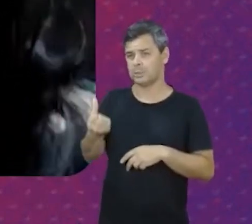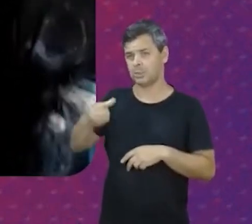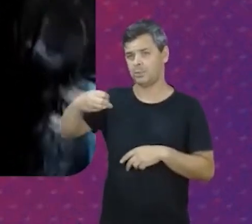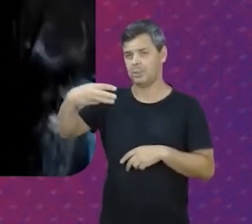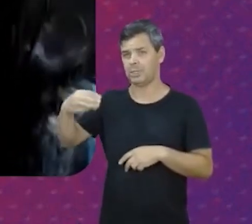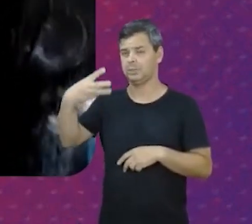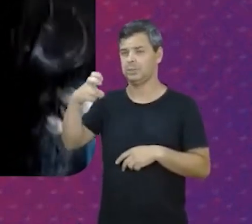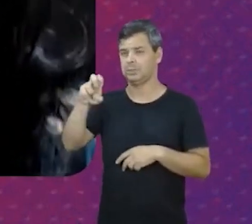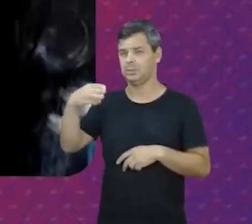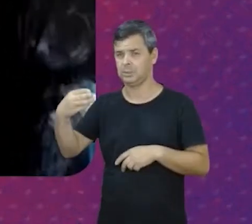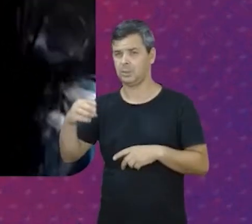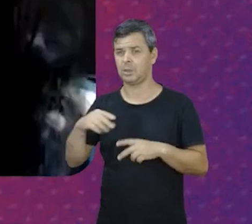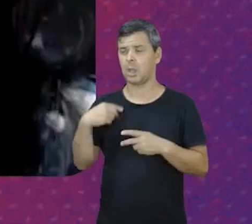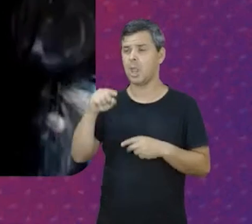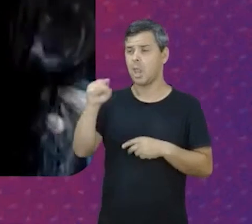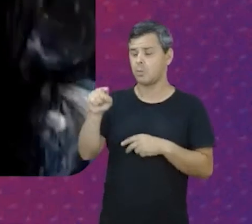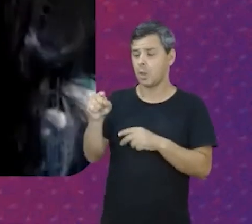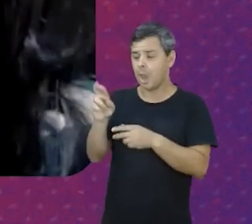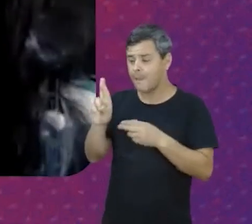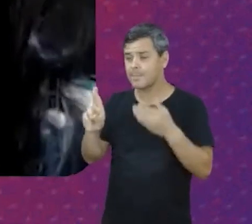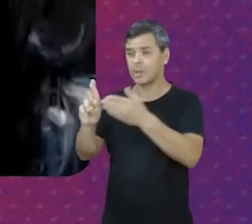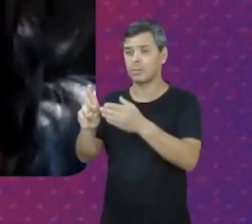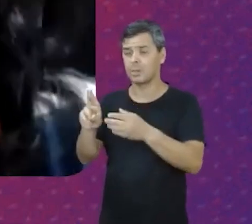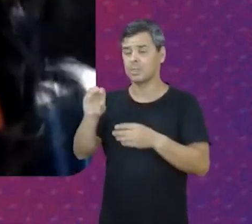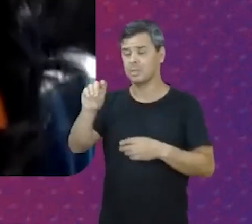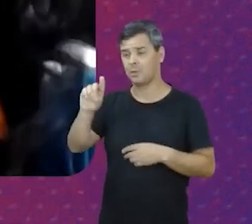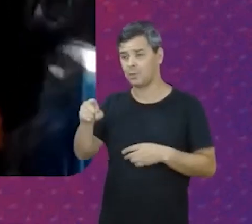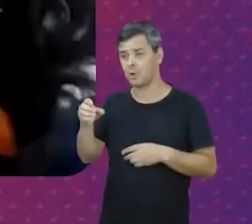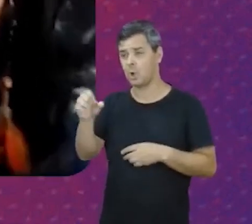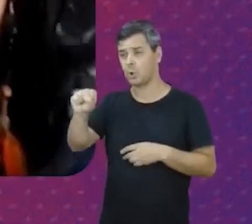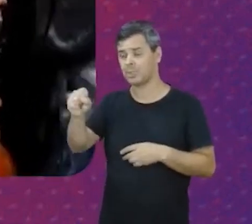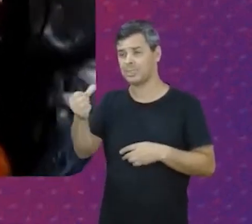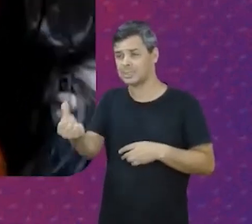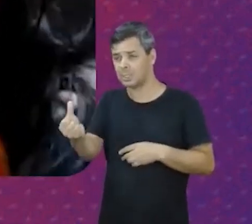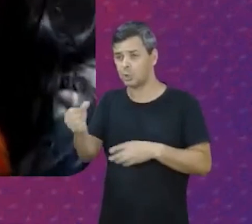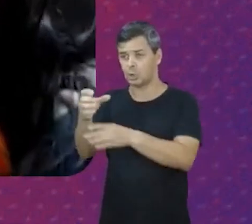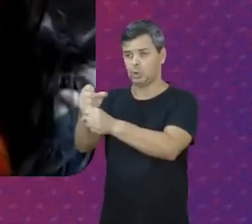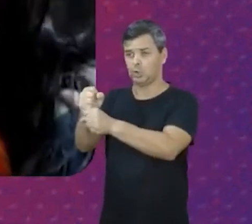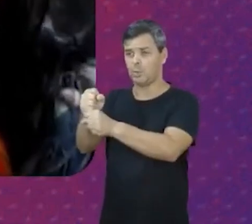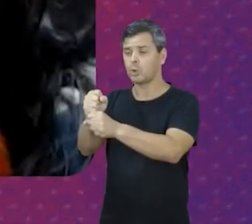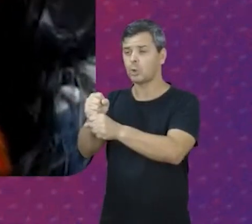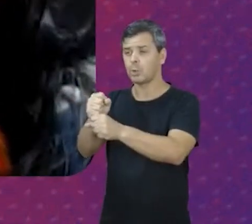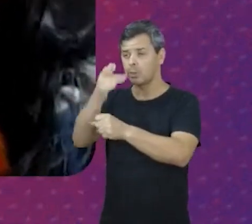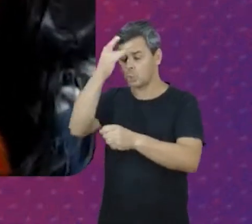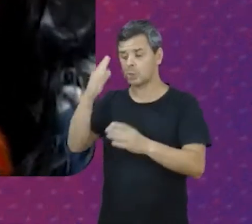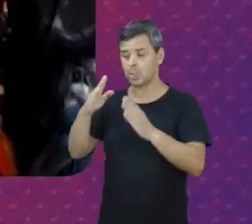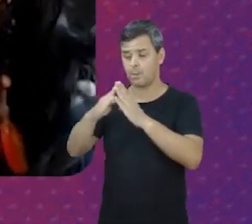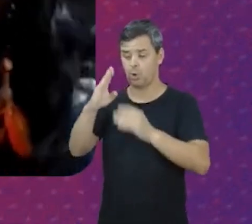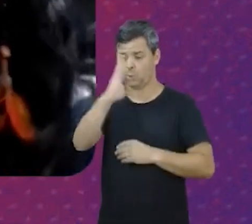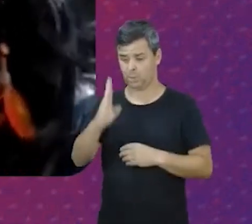1.693.000 pessoas. Isso vai representar 0,86% de total dos habitantes.